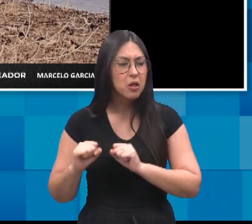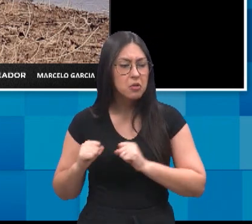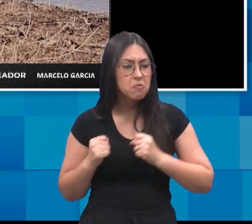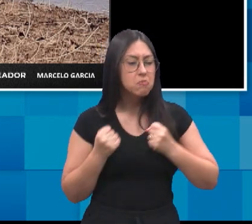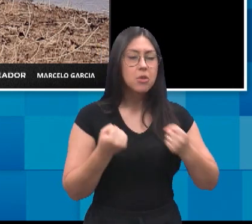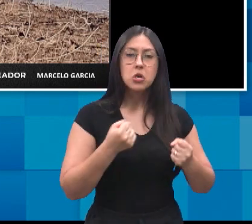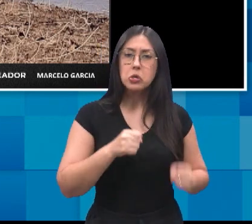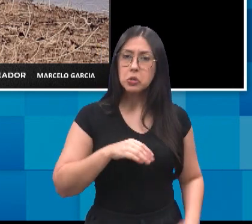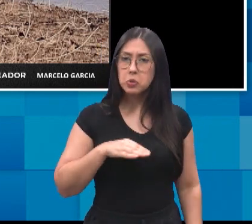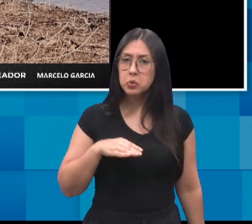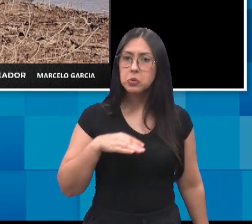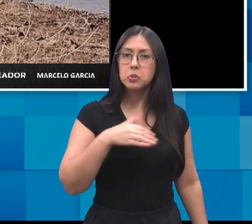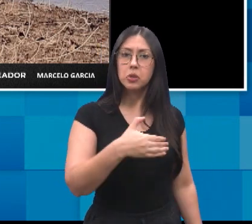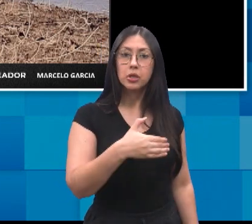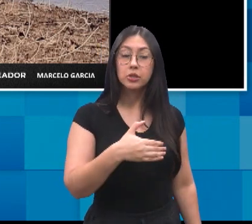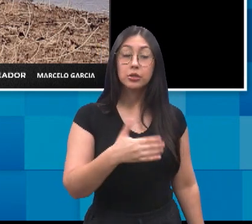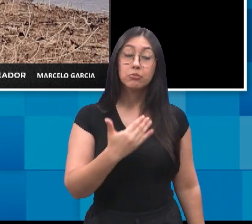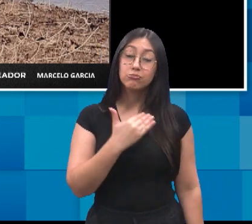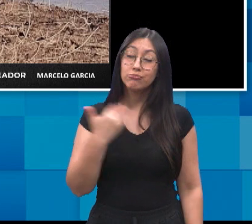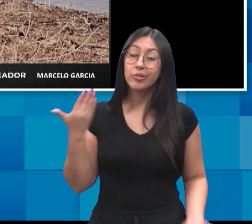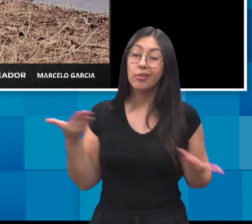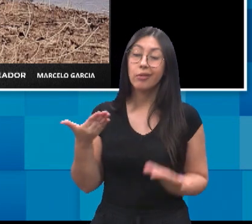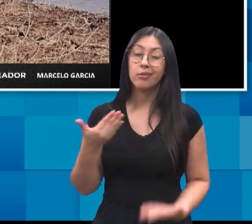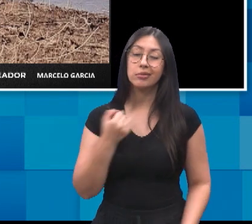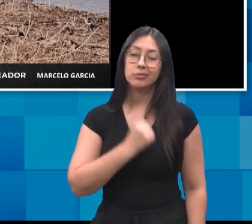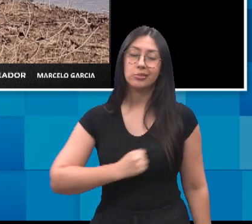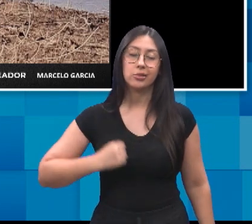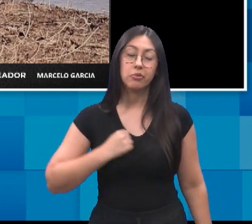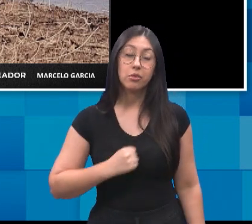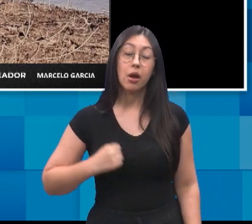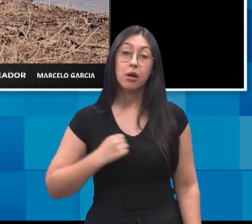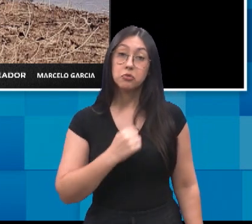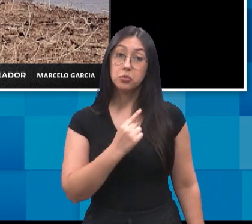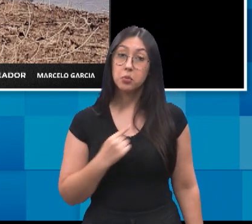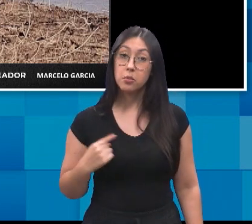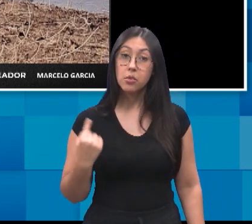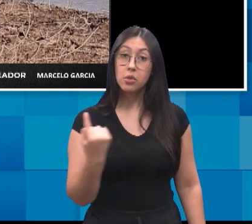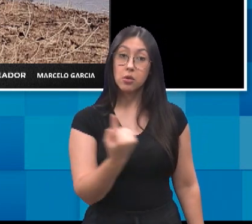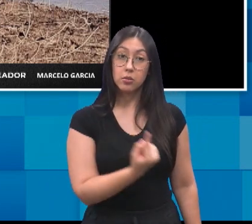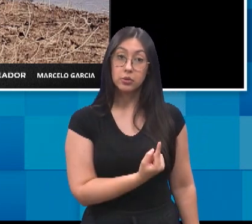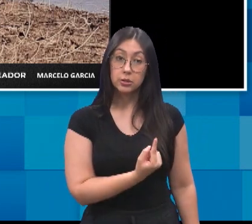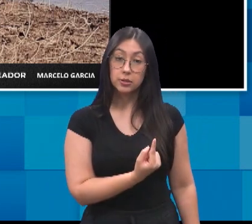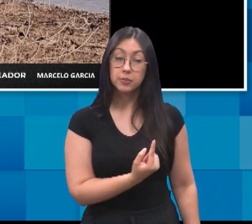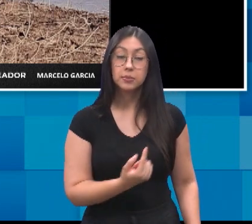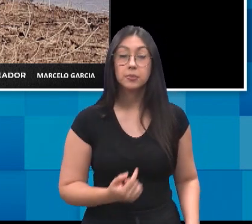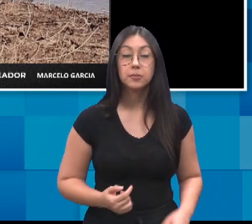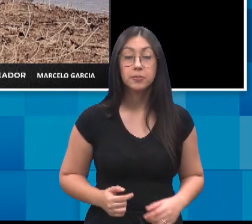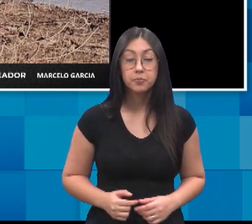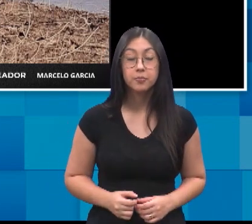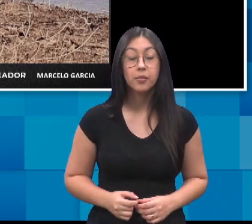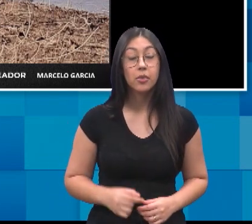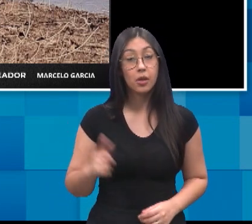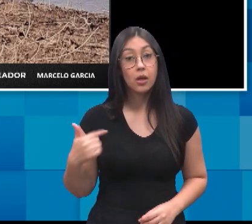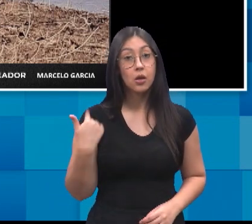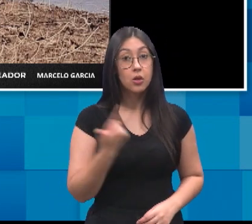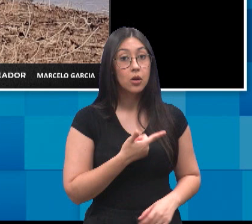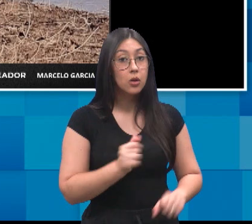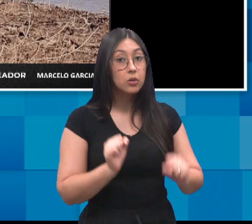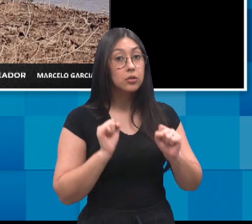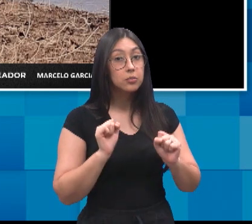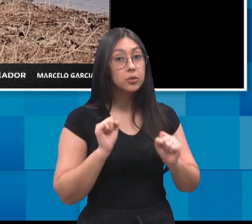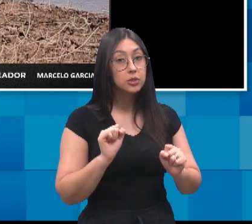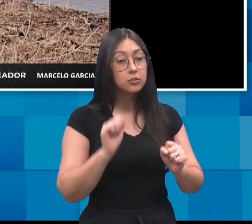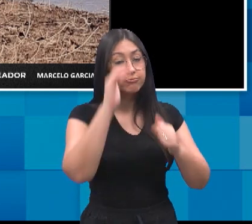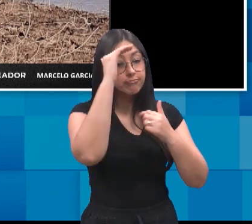dedicação. Sua partida deixa saudade em todos que conviveram com ele. Que possamos, neste momento, prestar essa